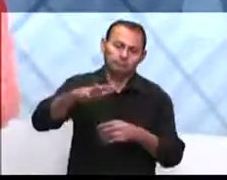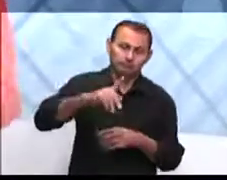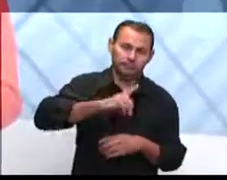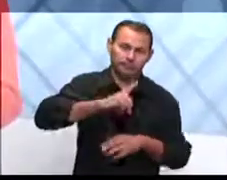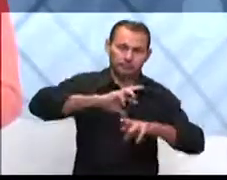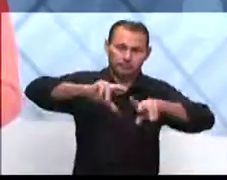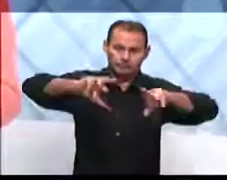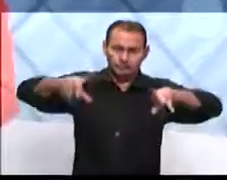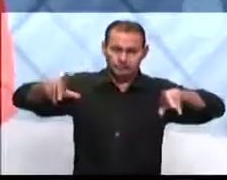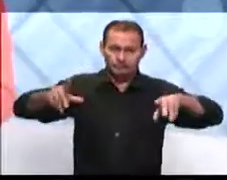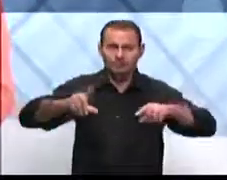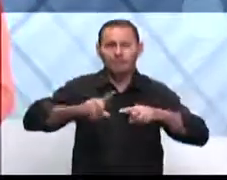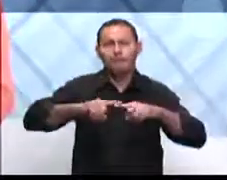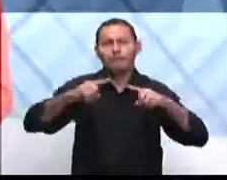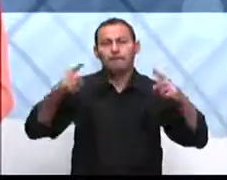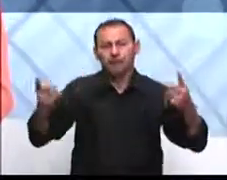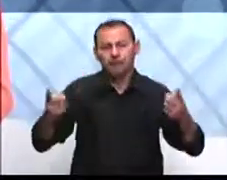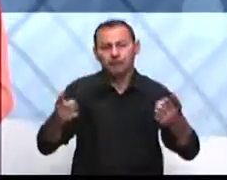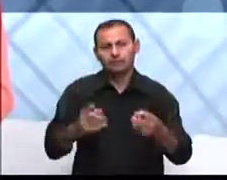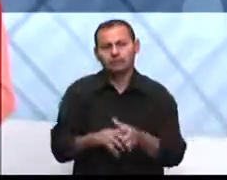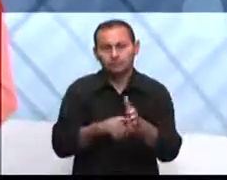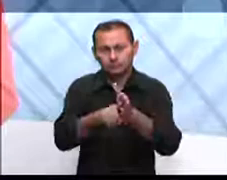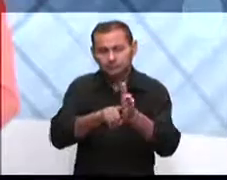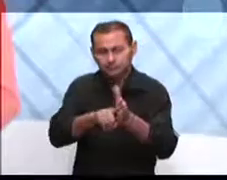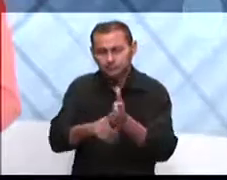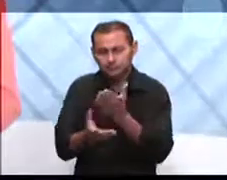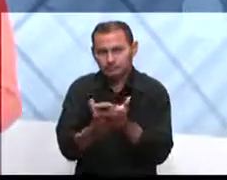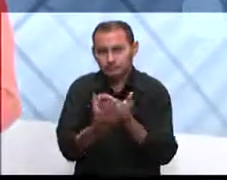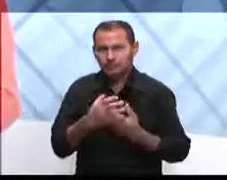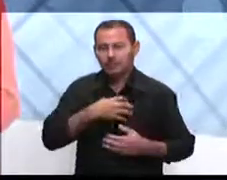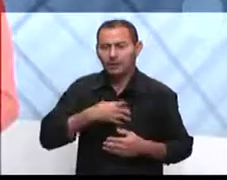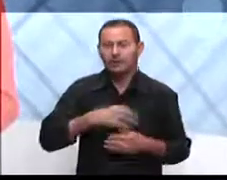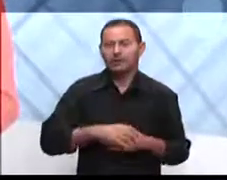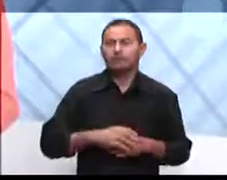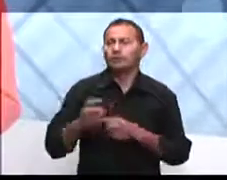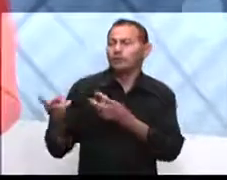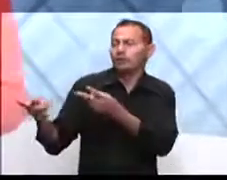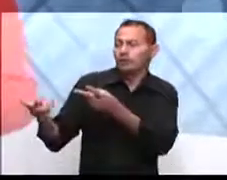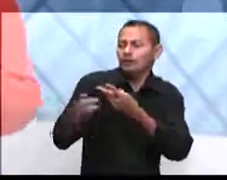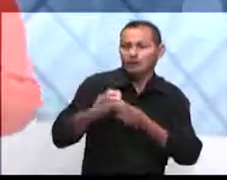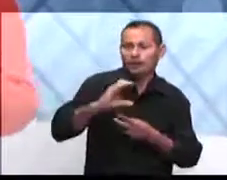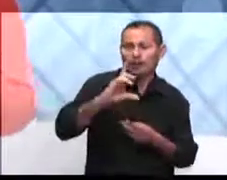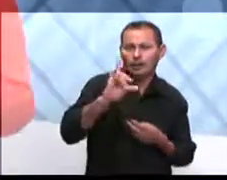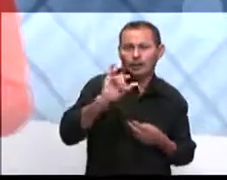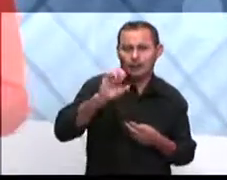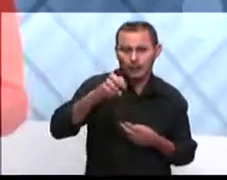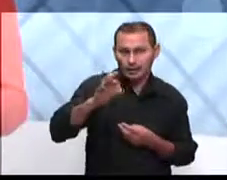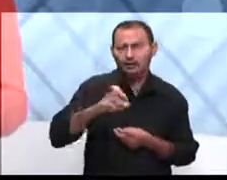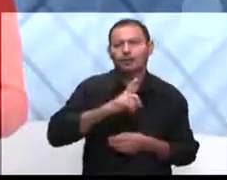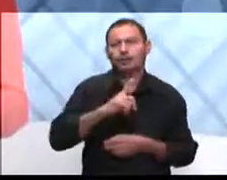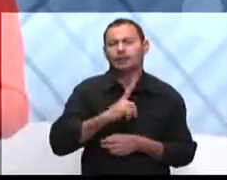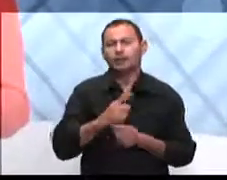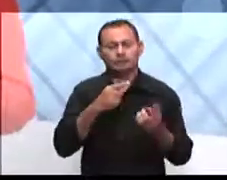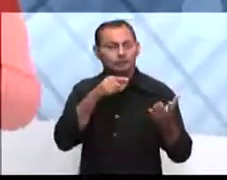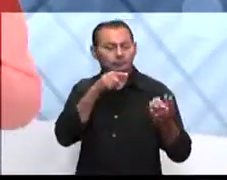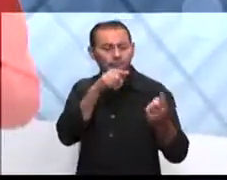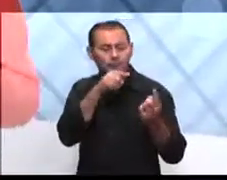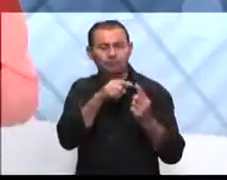várias questões, mas, tá? Pesquisa de perfil do cliente, eu falei para vocês, ele tem como